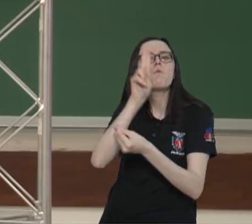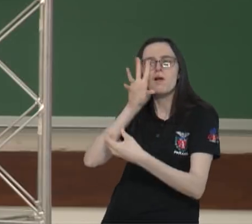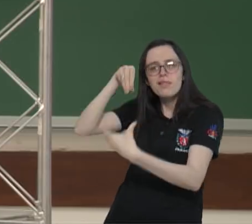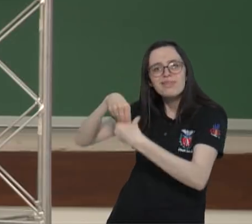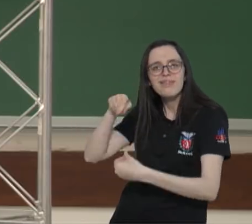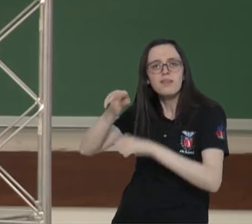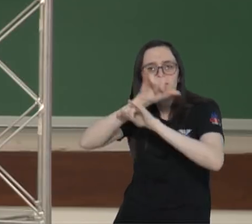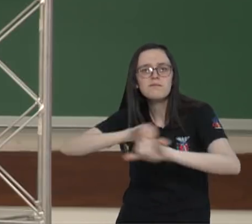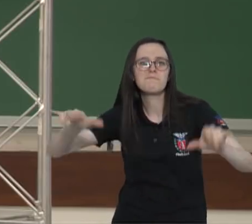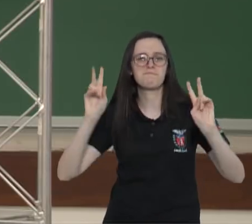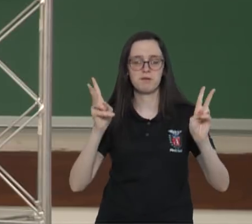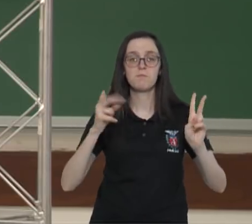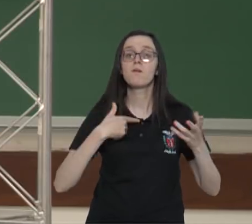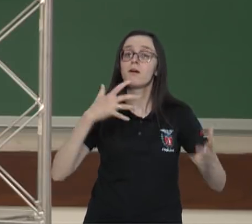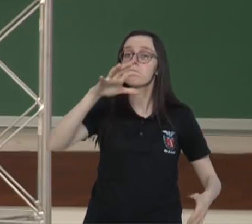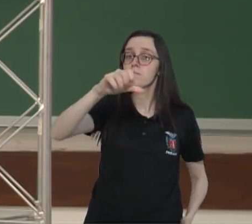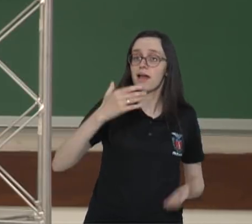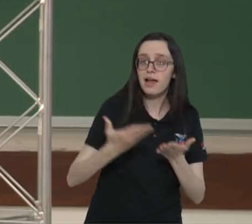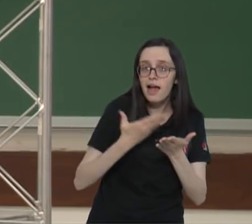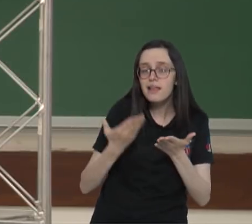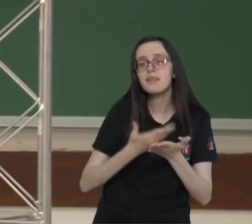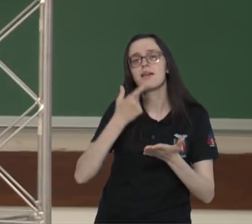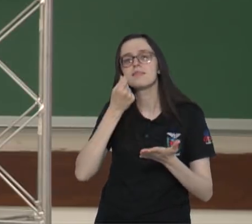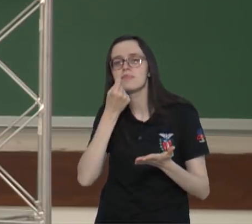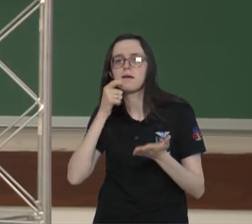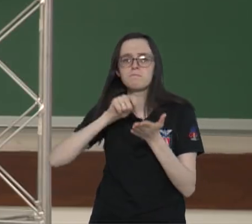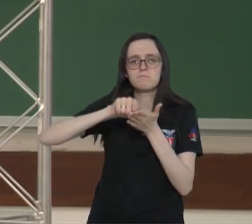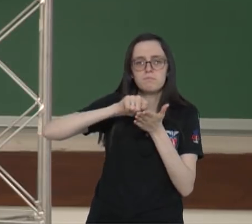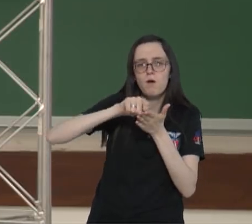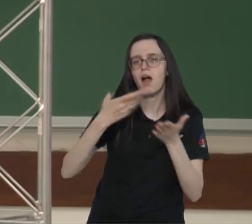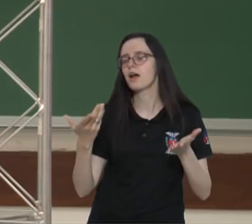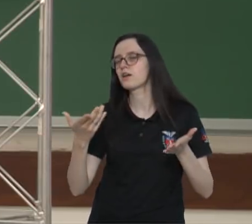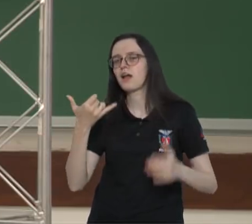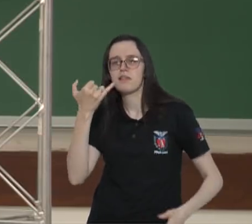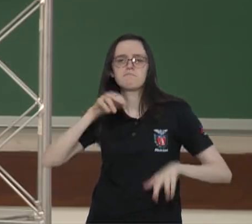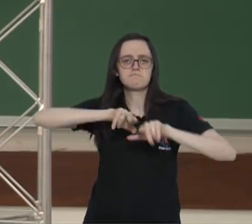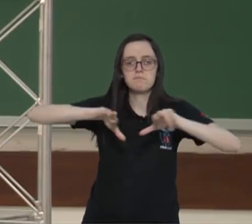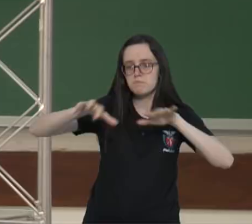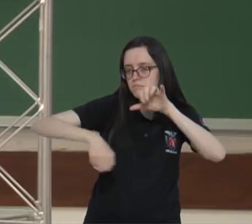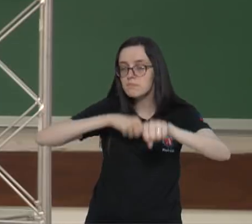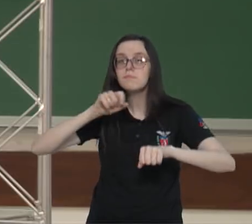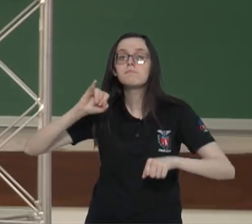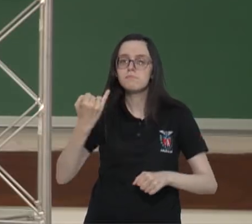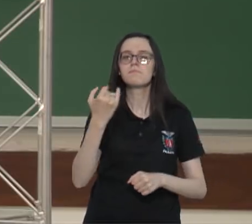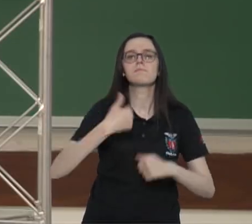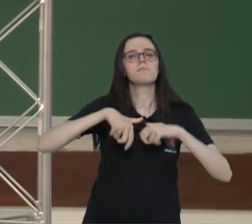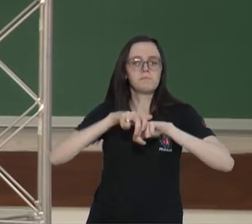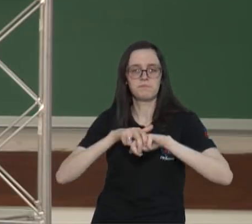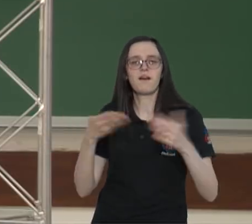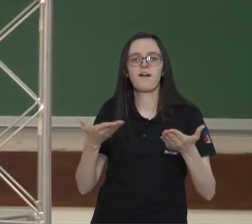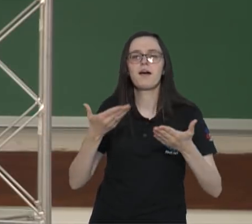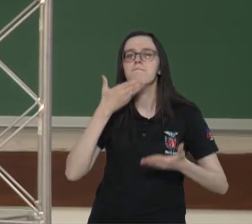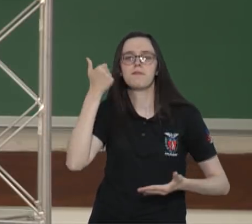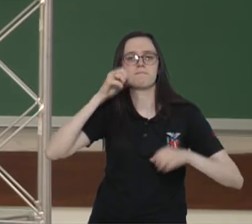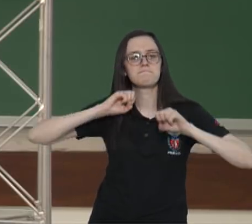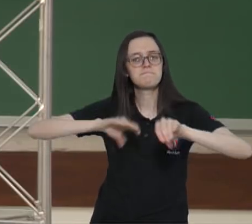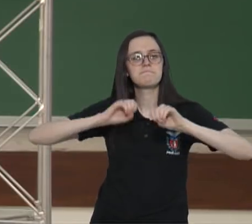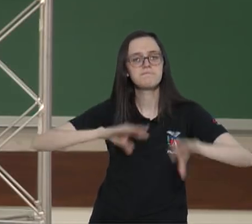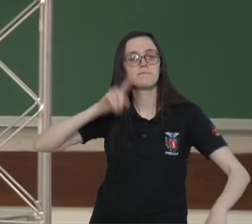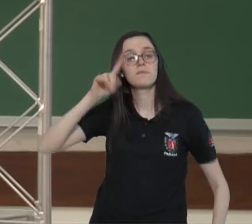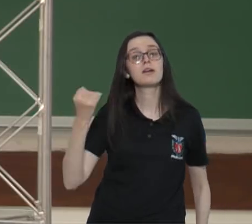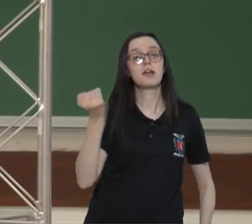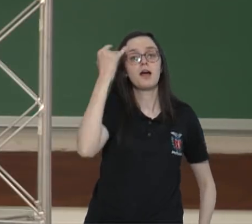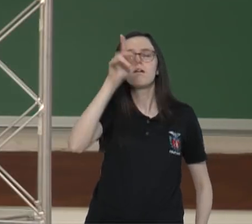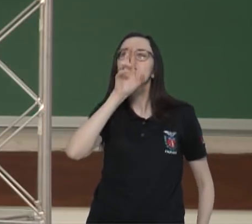que vocês também pegassem caderno, lápis, borracha, né, caneta, enfim, para que a gente possa trabalhar melhor. Sempre é interessante que